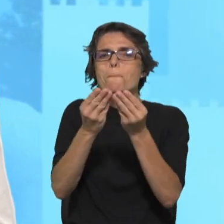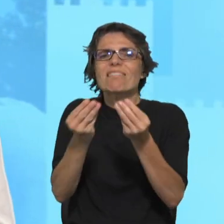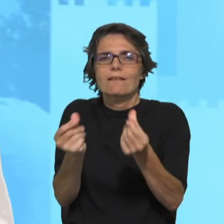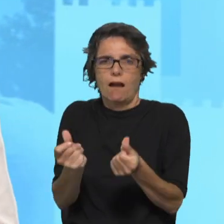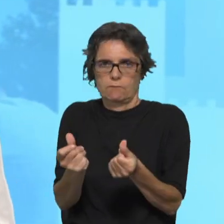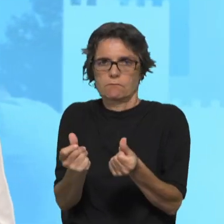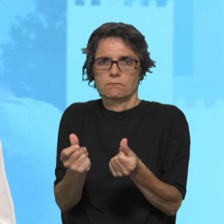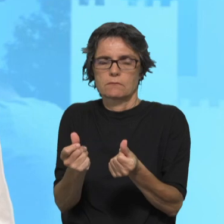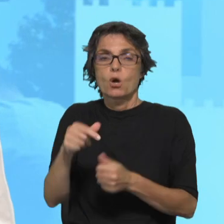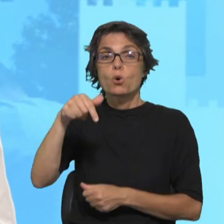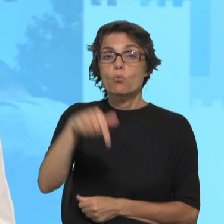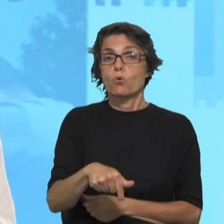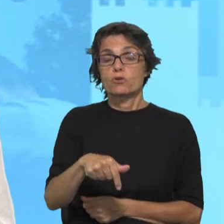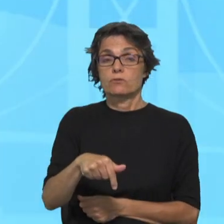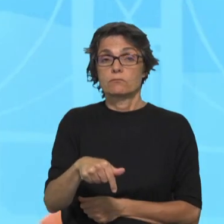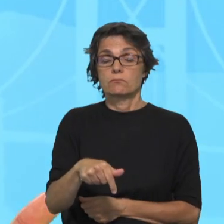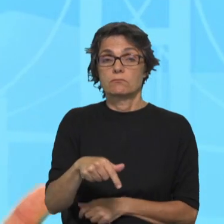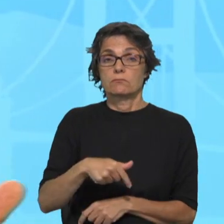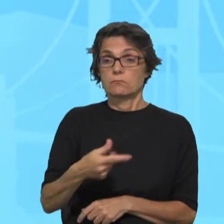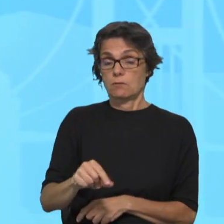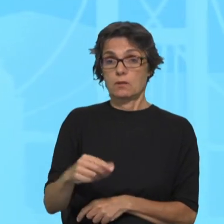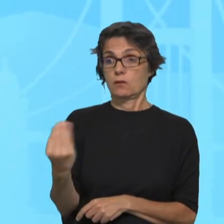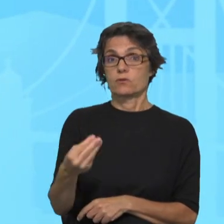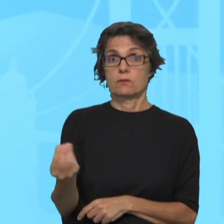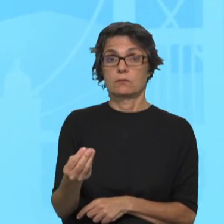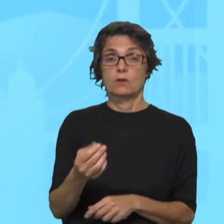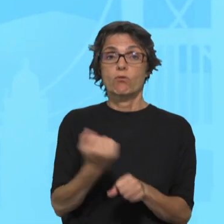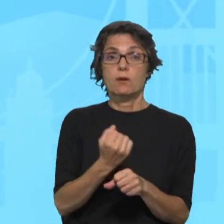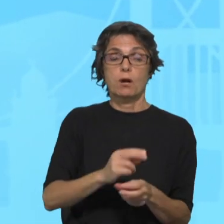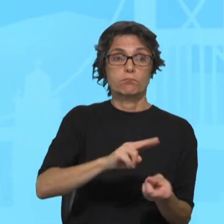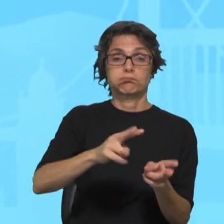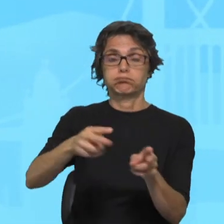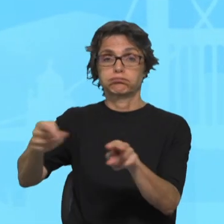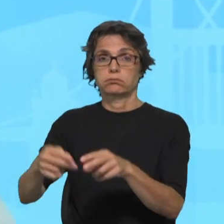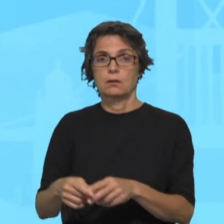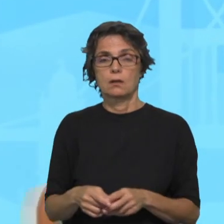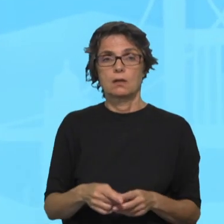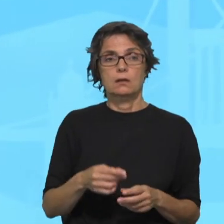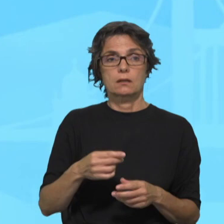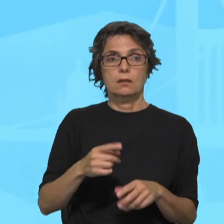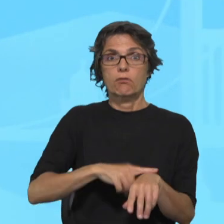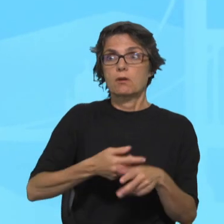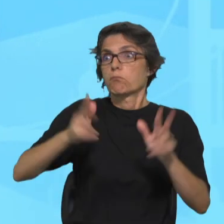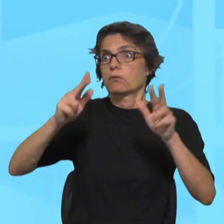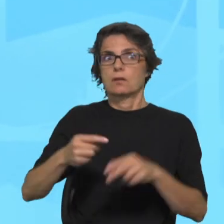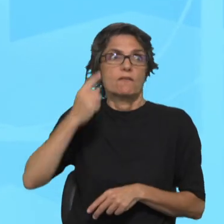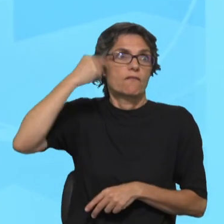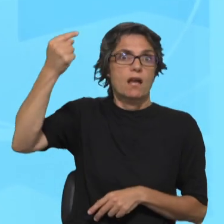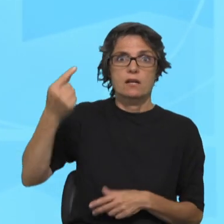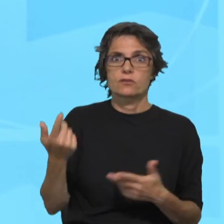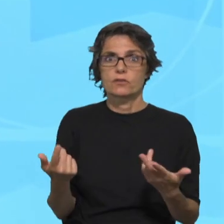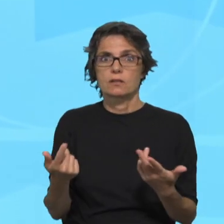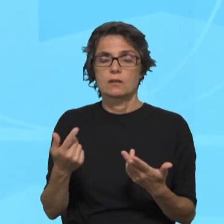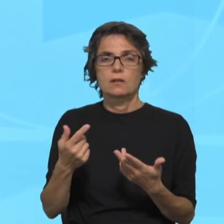lado, olhamos hoje jovens que trocam frequentemente de emprego, que privilegiam a experiência, o tempo livre, a viagem, o